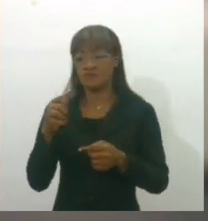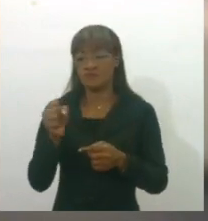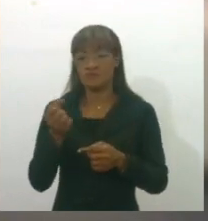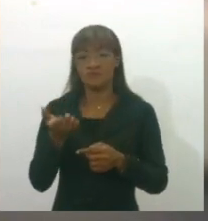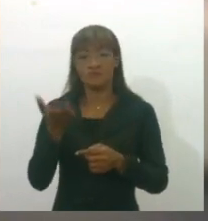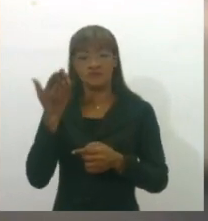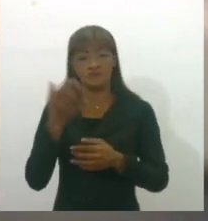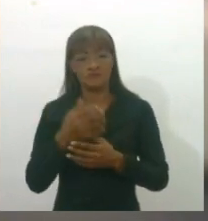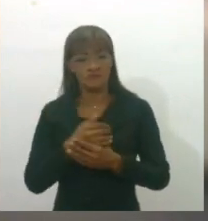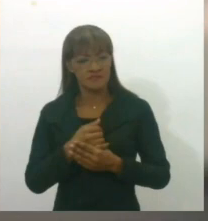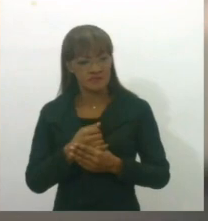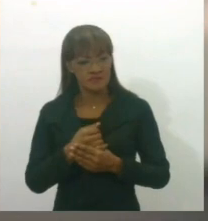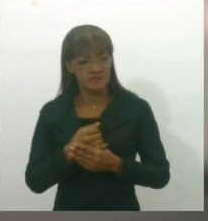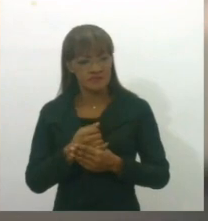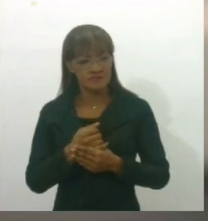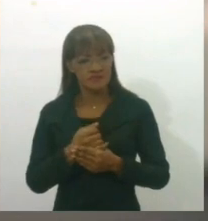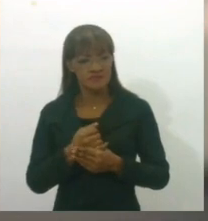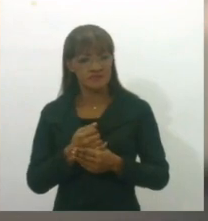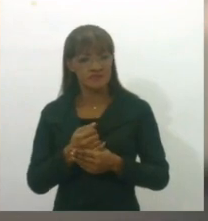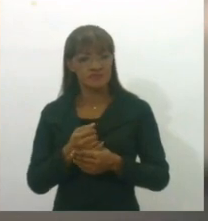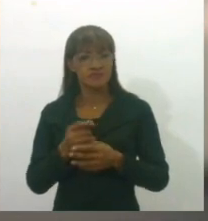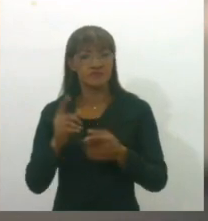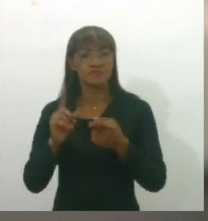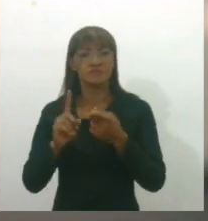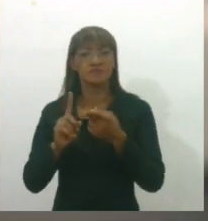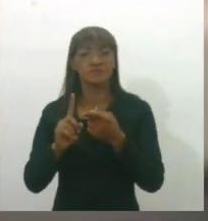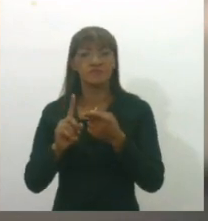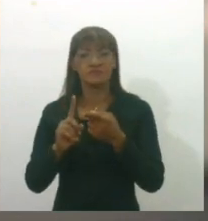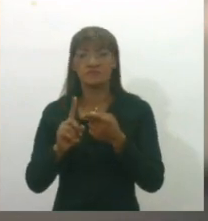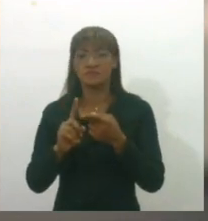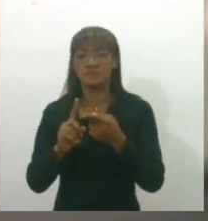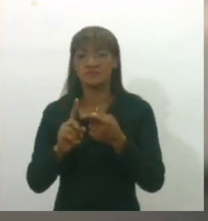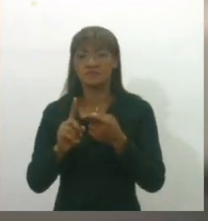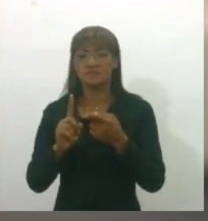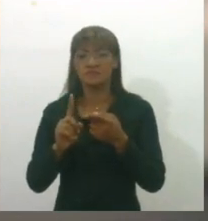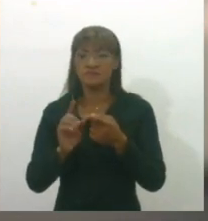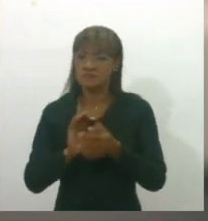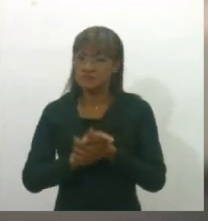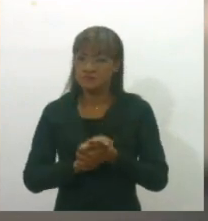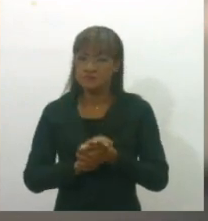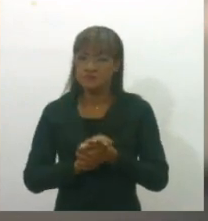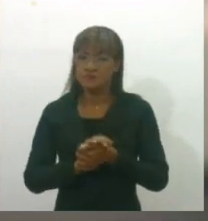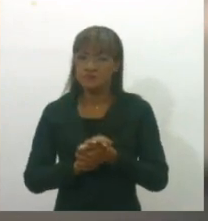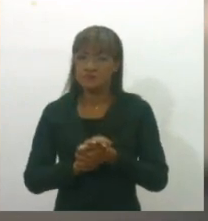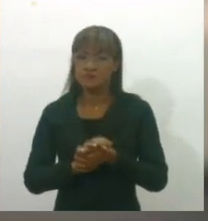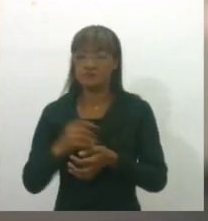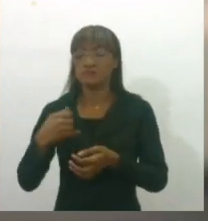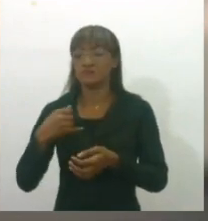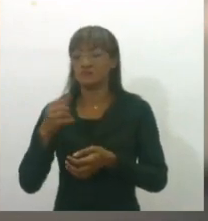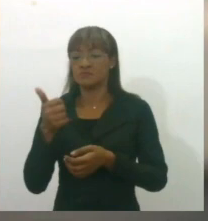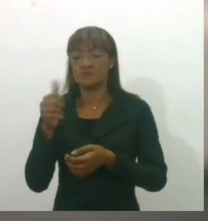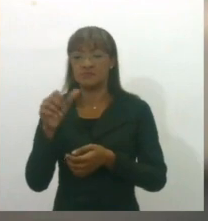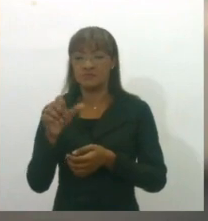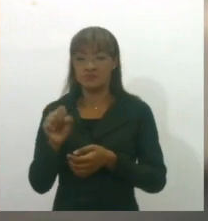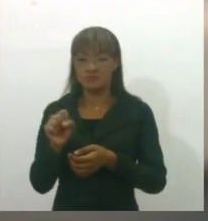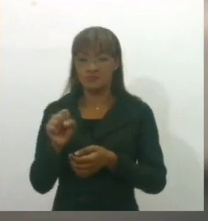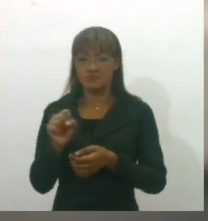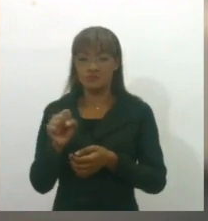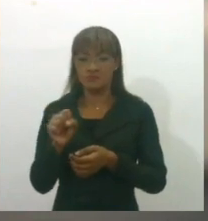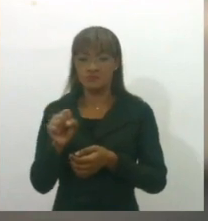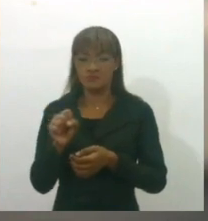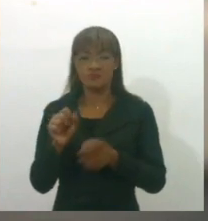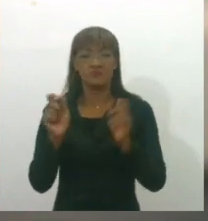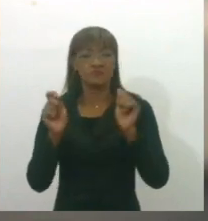idade, abaixo de 16 anos, ou abaixo de 18 anos, ele pode doar desde que também seja